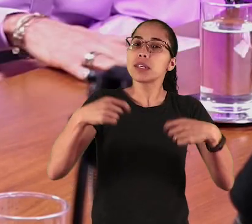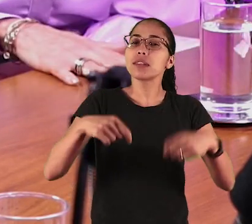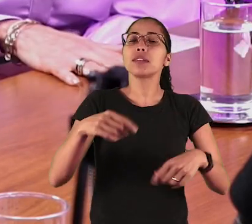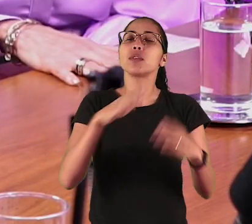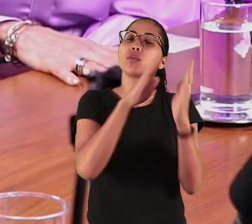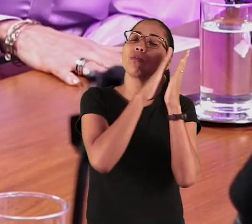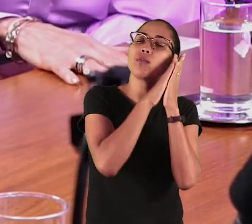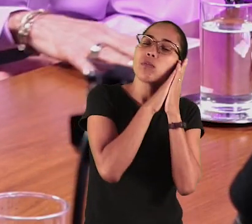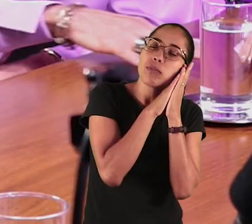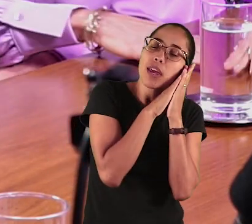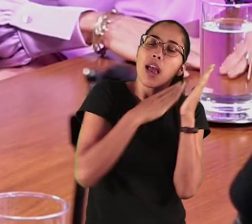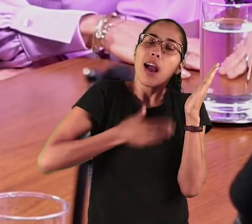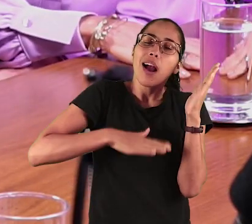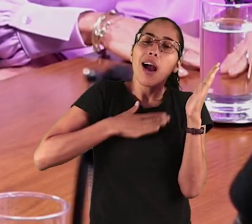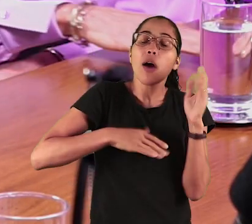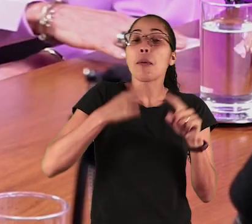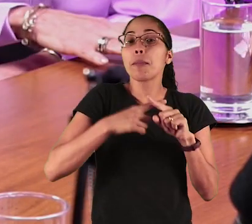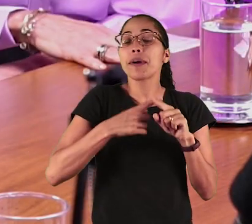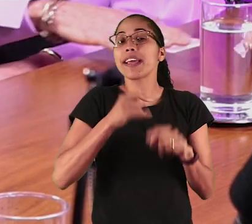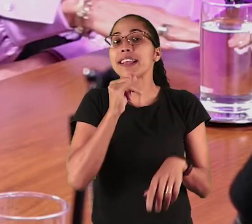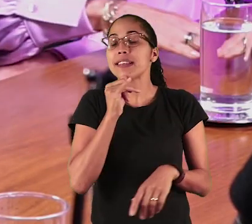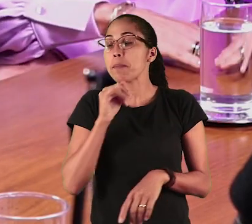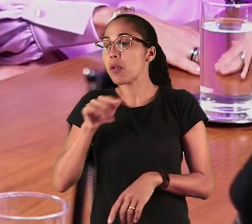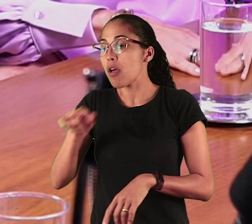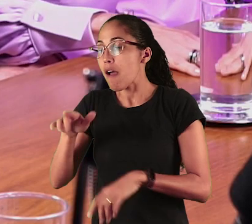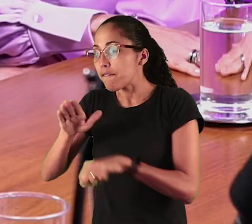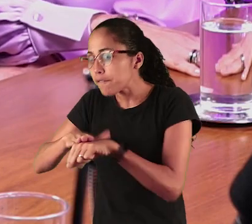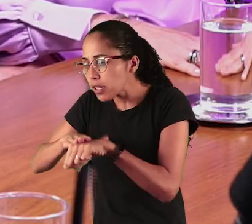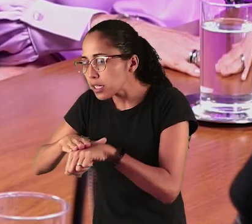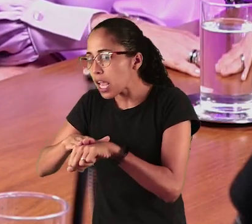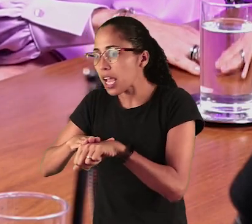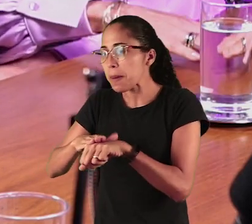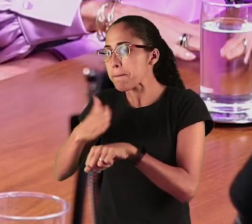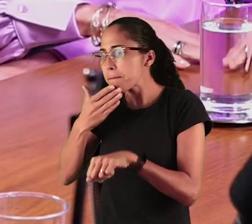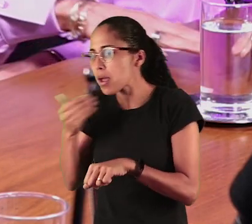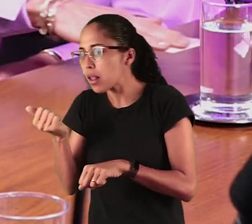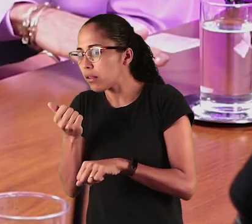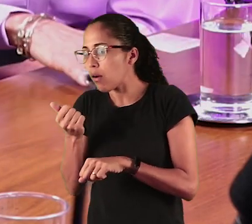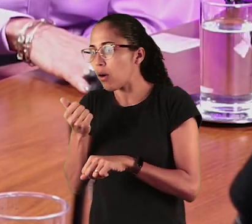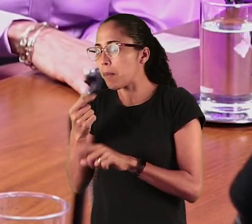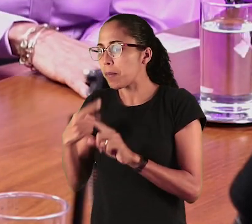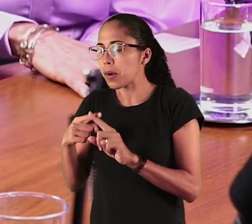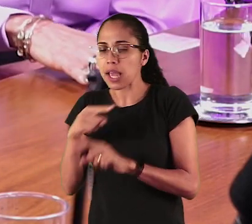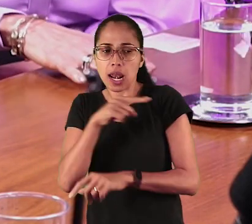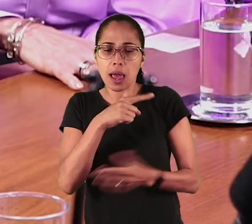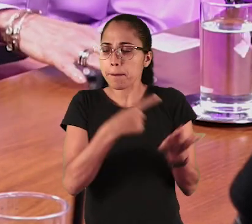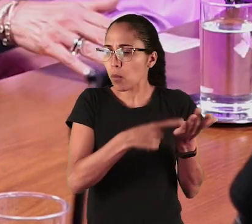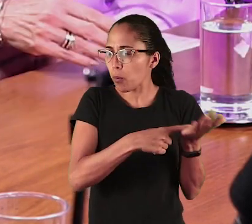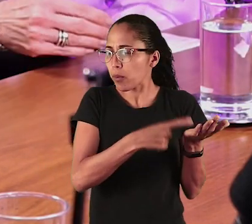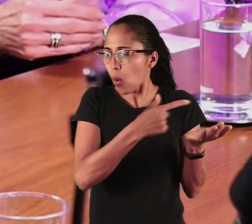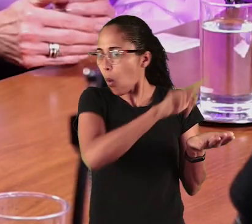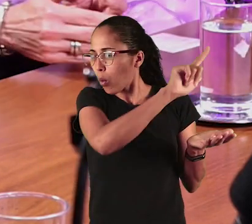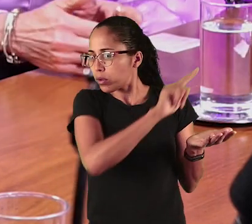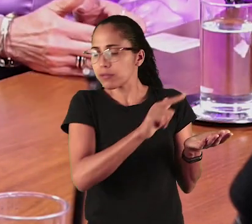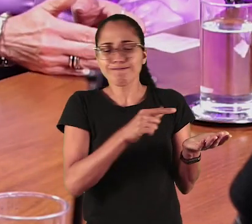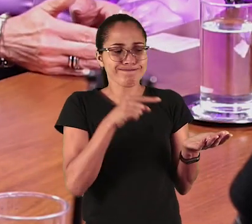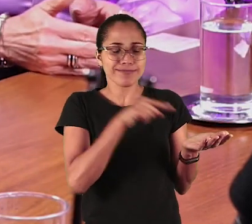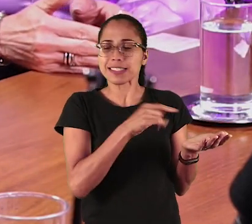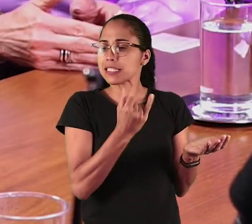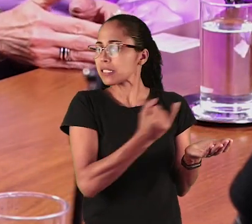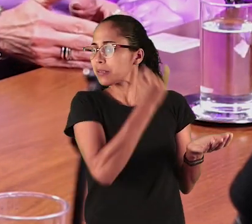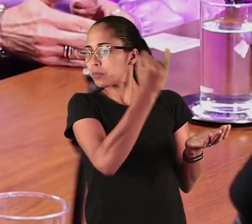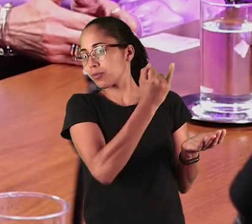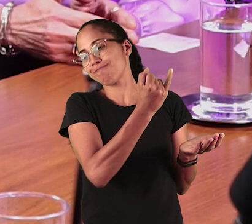tranquila que se hoje eu não conseguir fazer isso da melhor maneira possível porque eu tinha um outro compromisso que era mais naquele